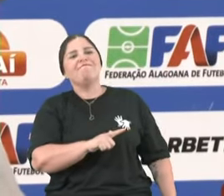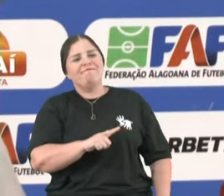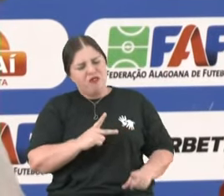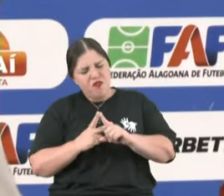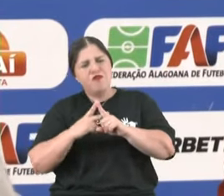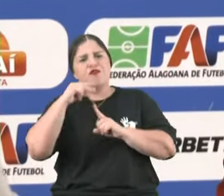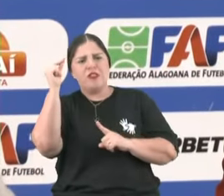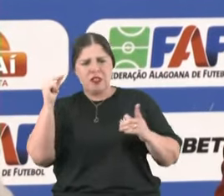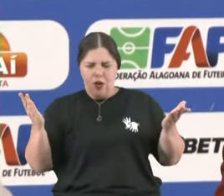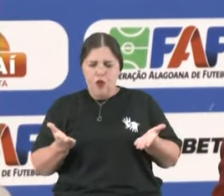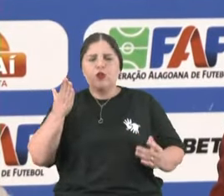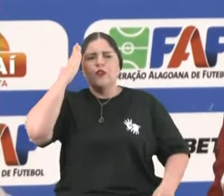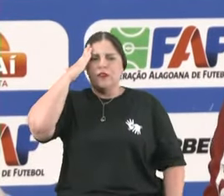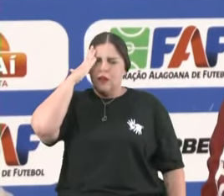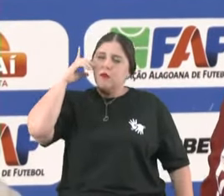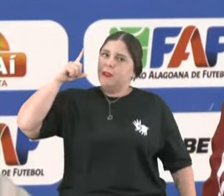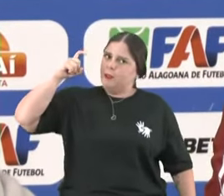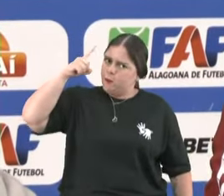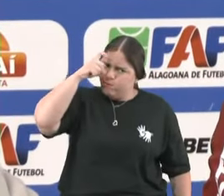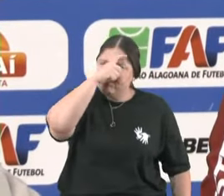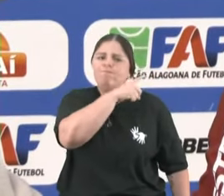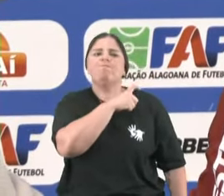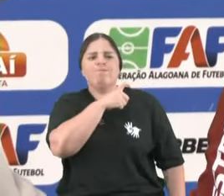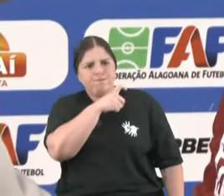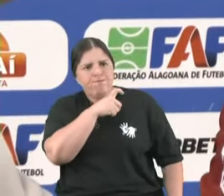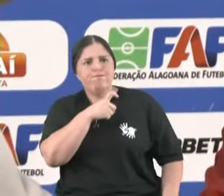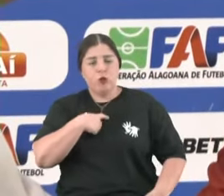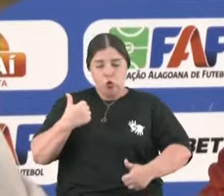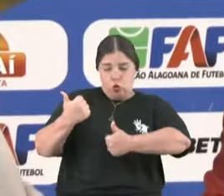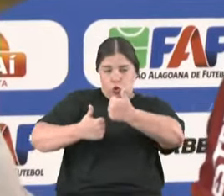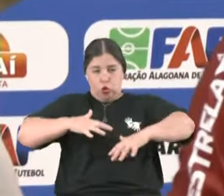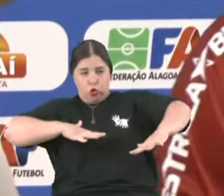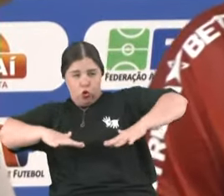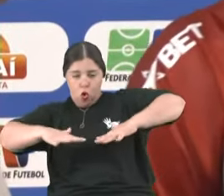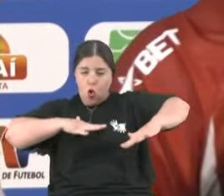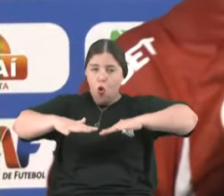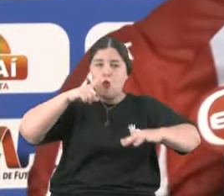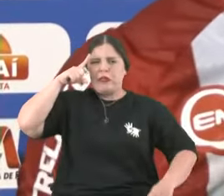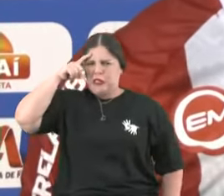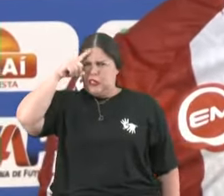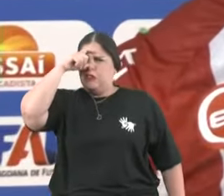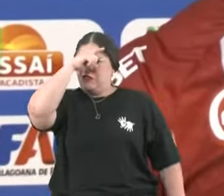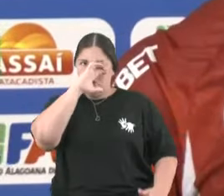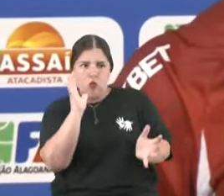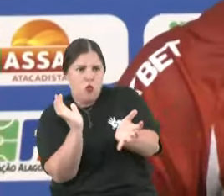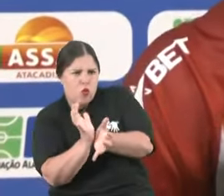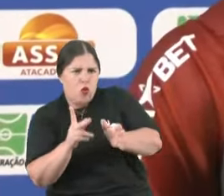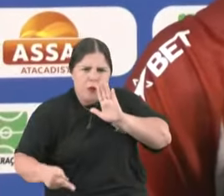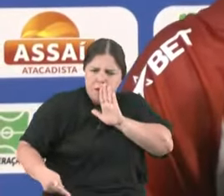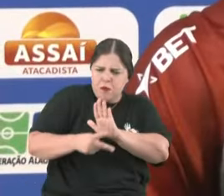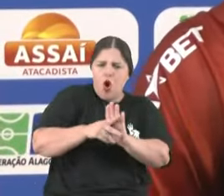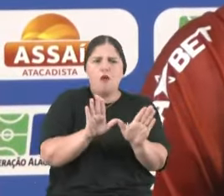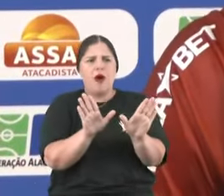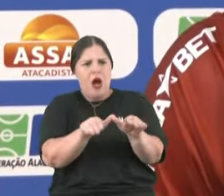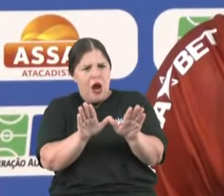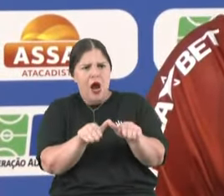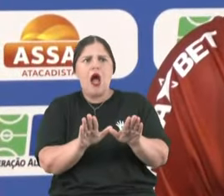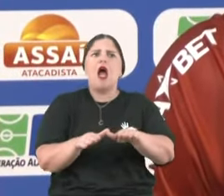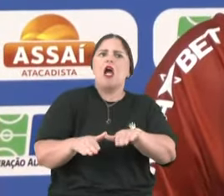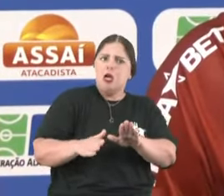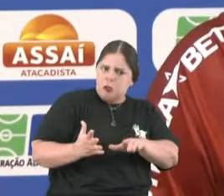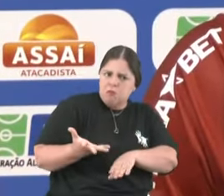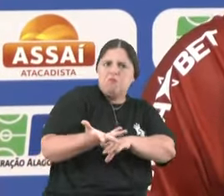sabendo da dificuldade que ia ter. Jogo difícil aqui dentro. A equipe do Asa, a equipe qualificada, demonstrou isso do